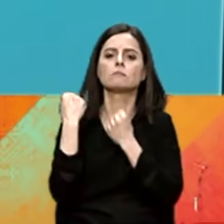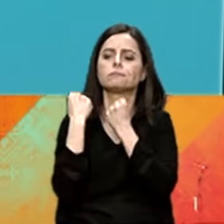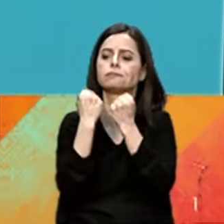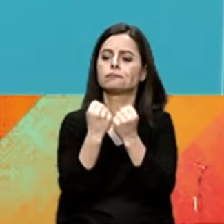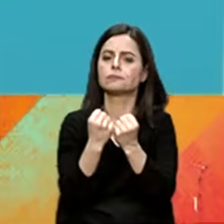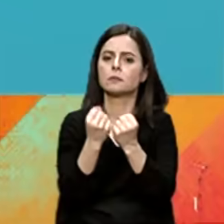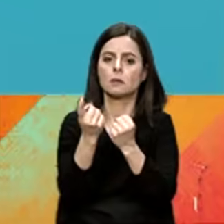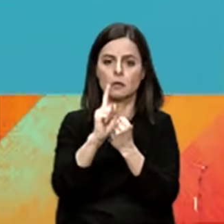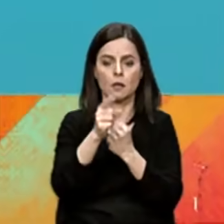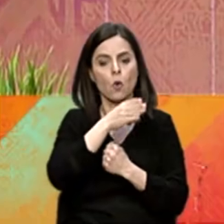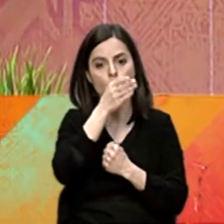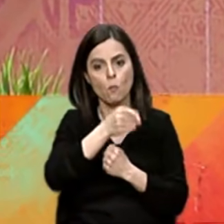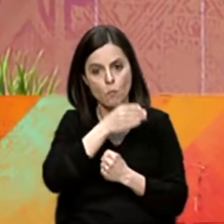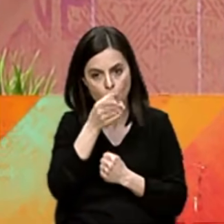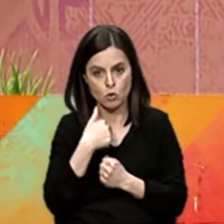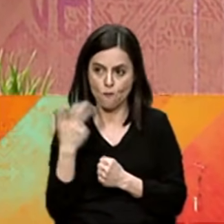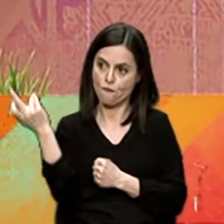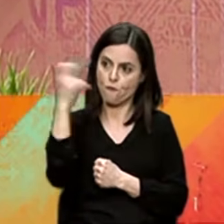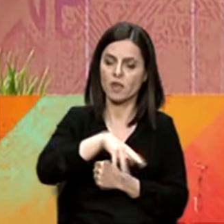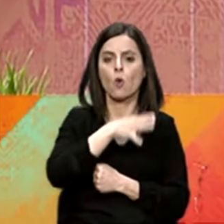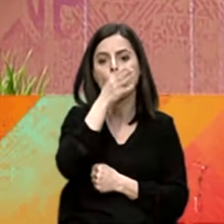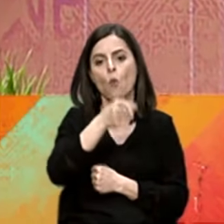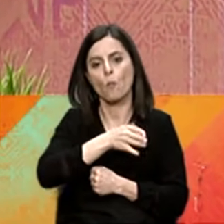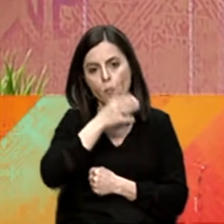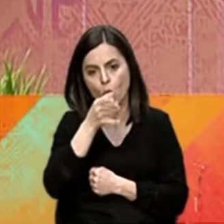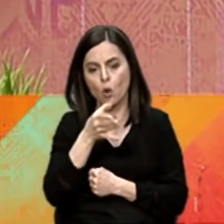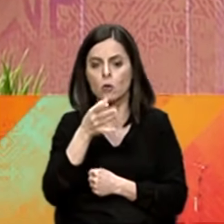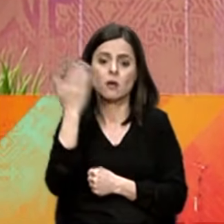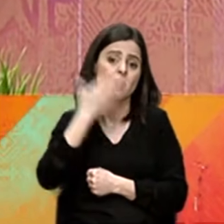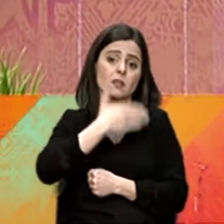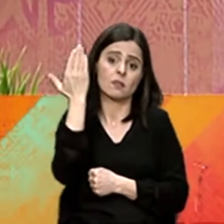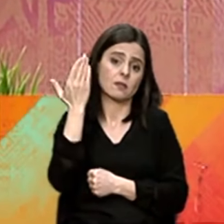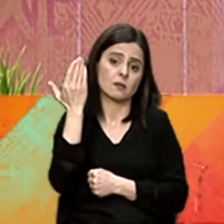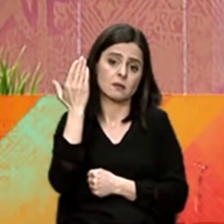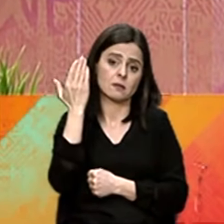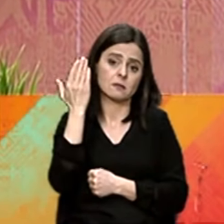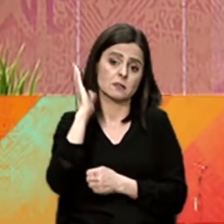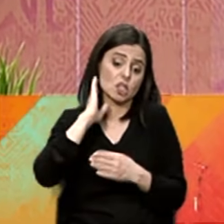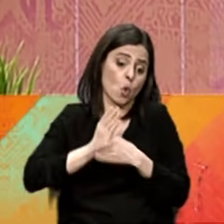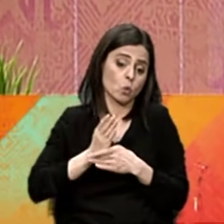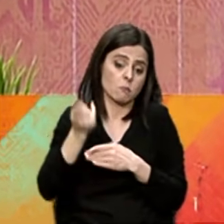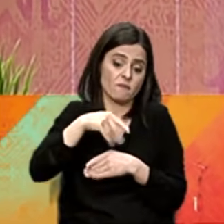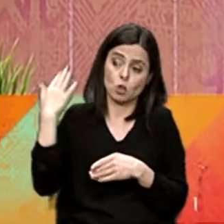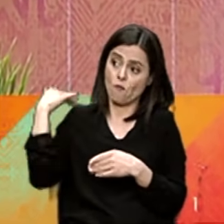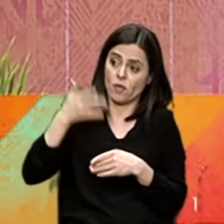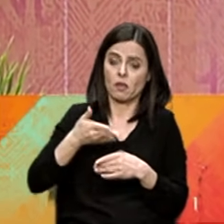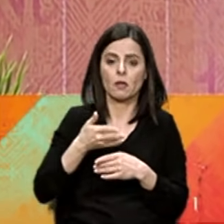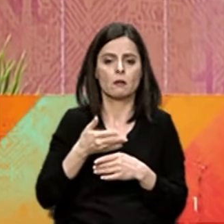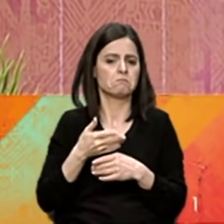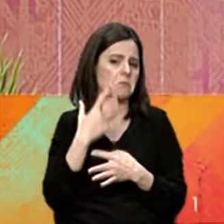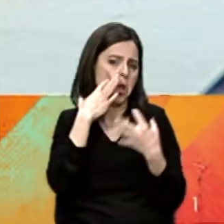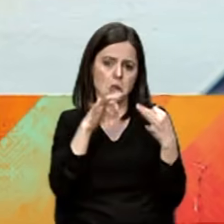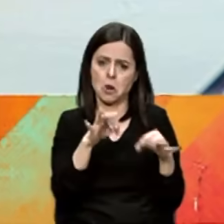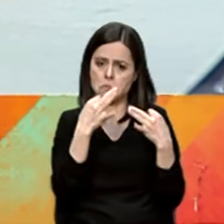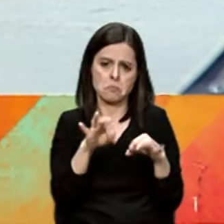comboio, sim. É? Nestes dias têm sido sempre tranquilos. Destes dias, desde a última desde vez a que última que vez vim, que cá sim. Normalmente vem sempre,